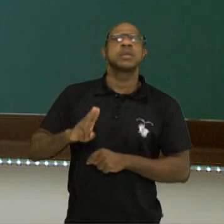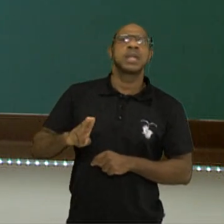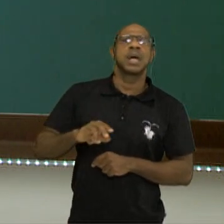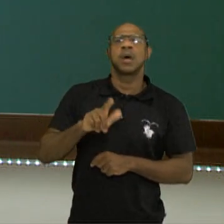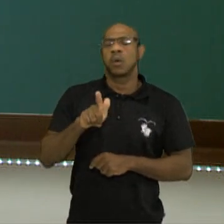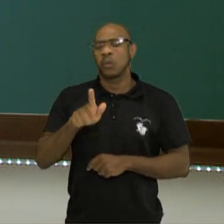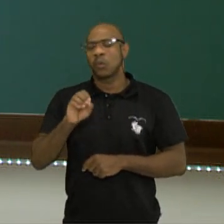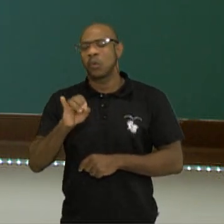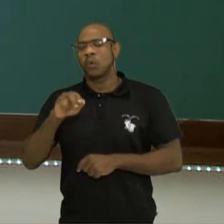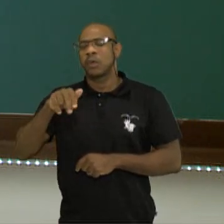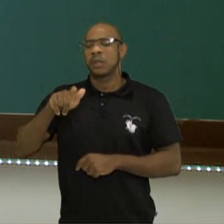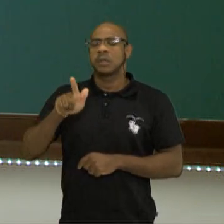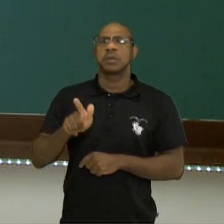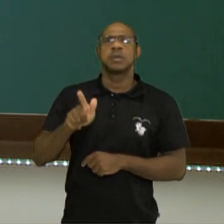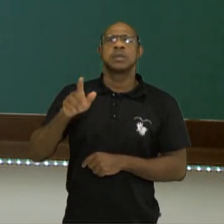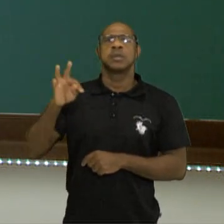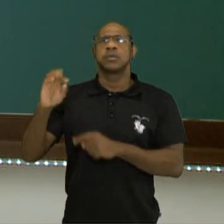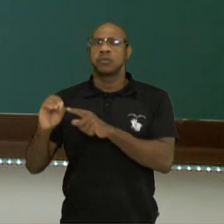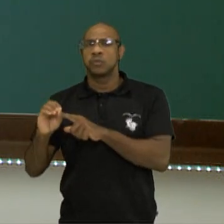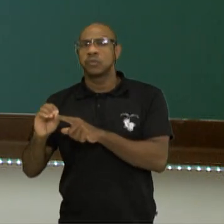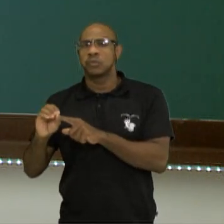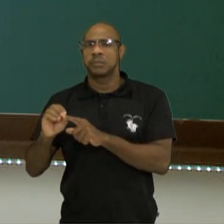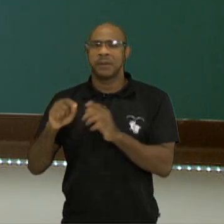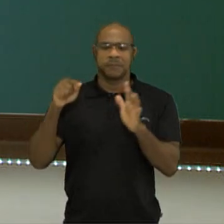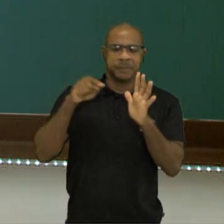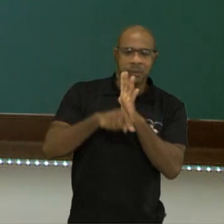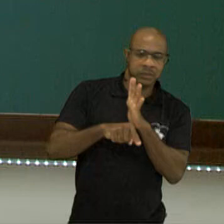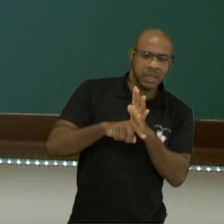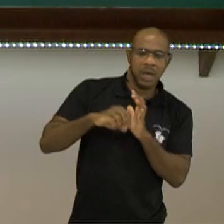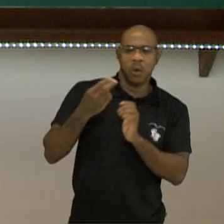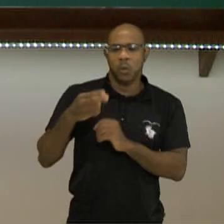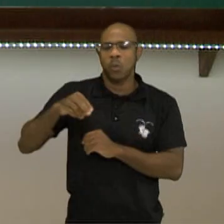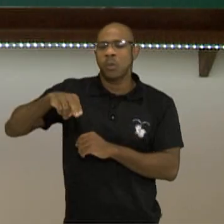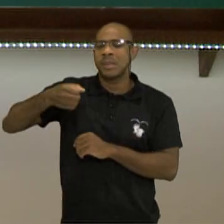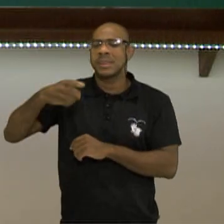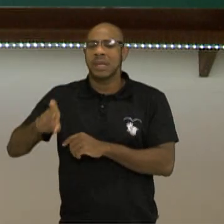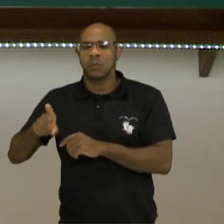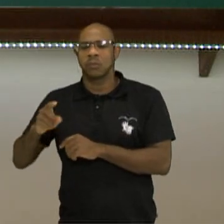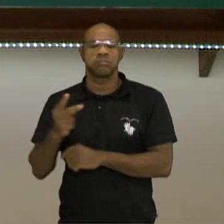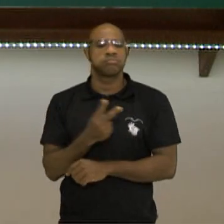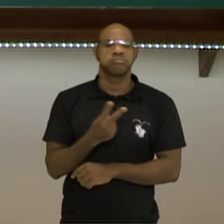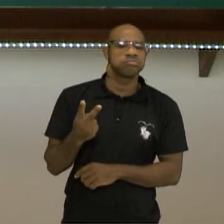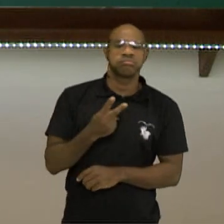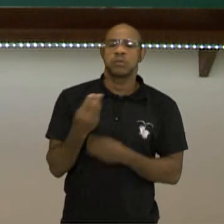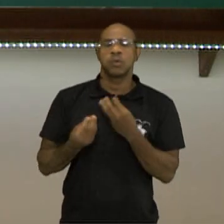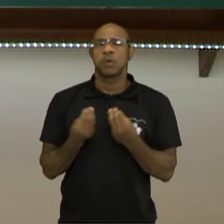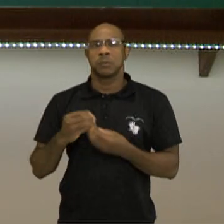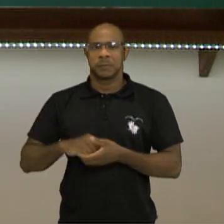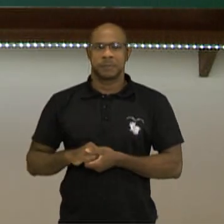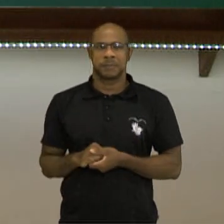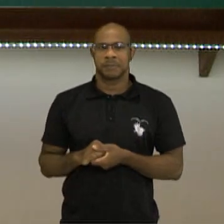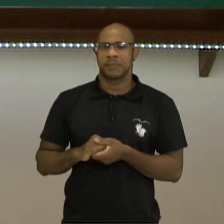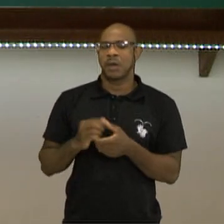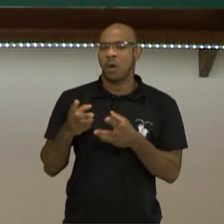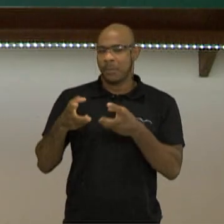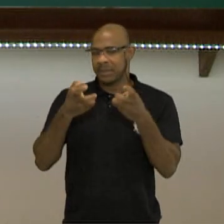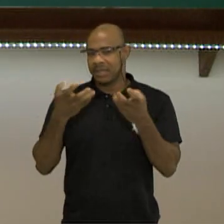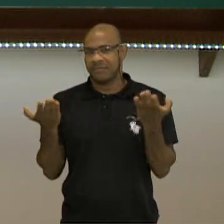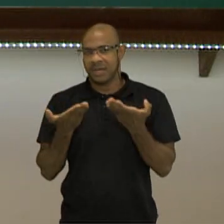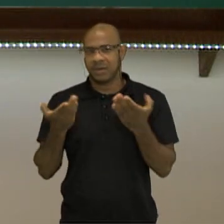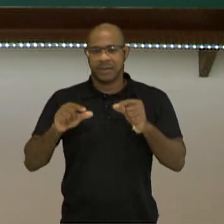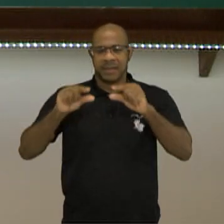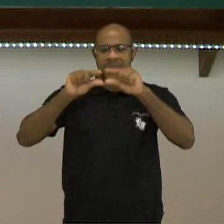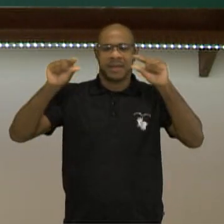to para criar uma negação ou uma pergunta? Vamos observar esta frase nas formas negativa e